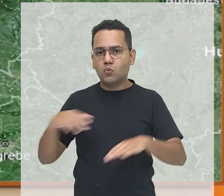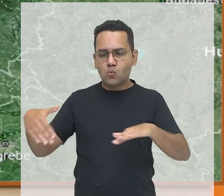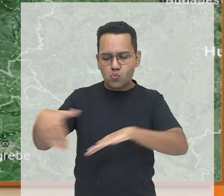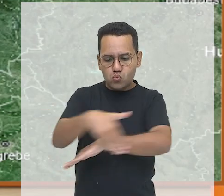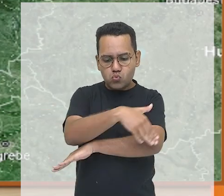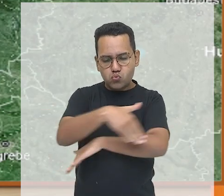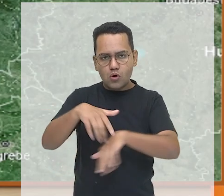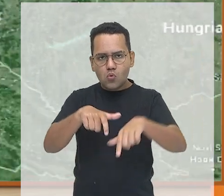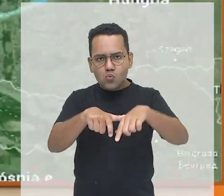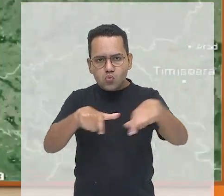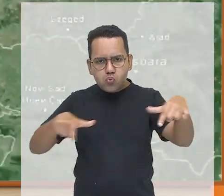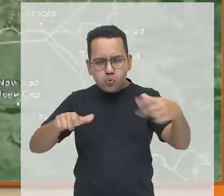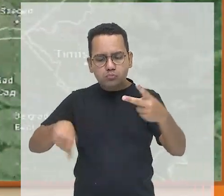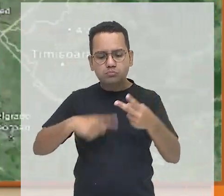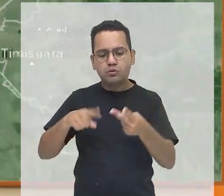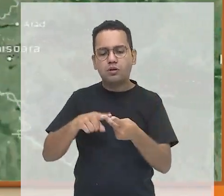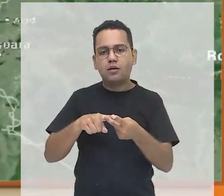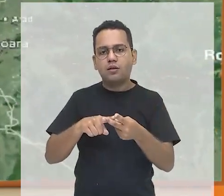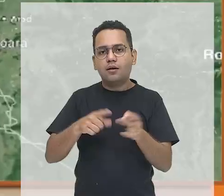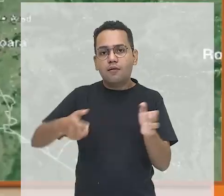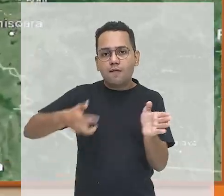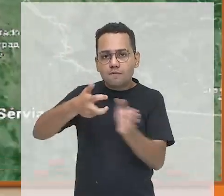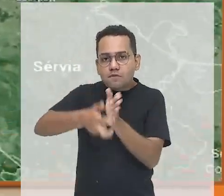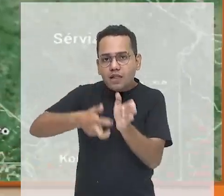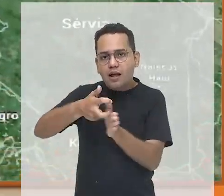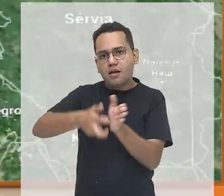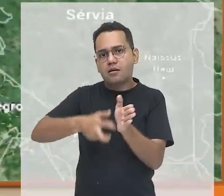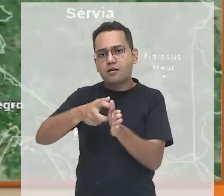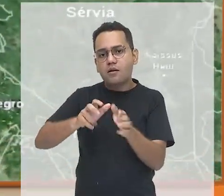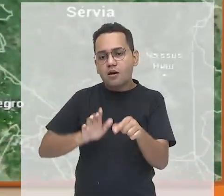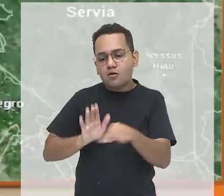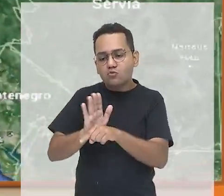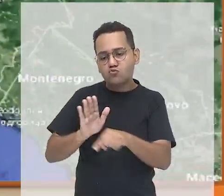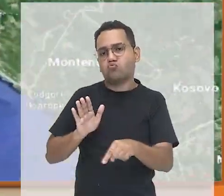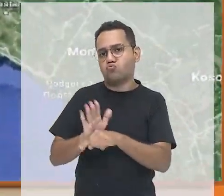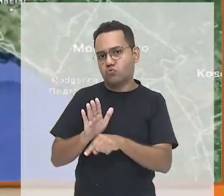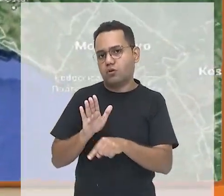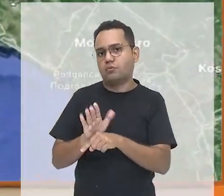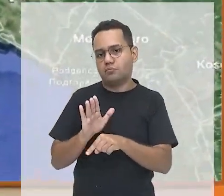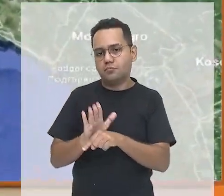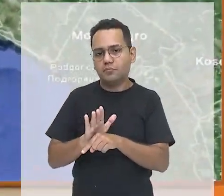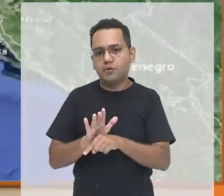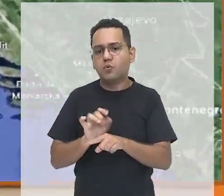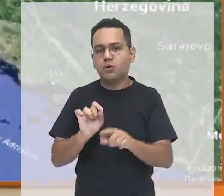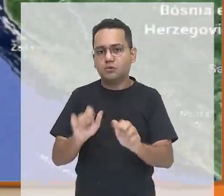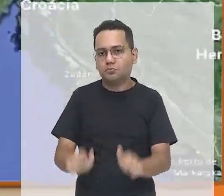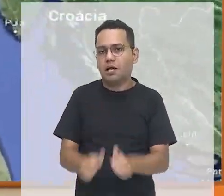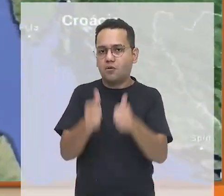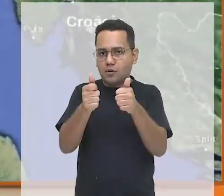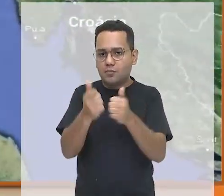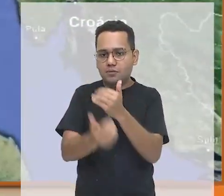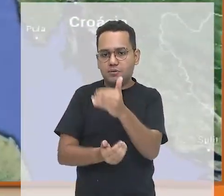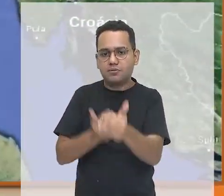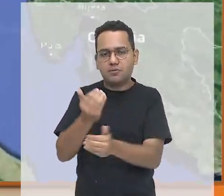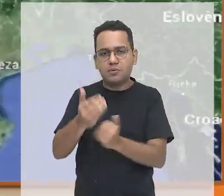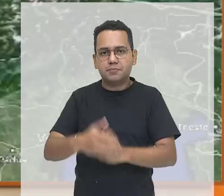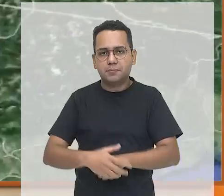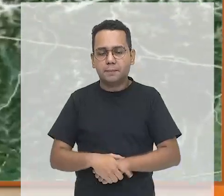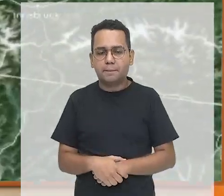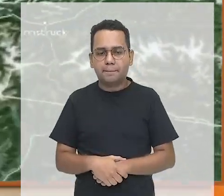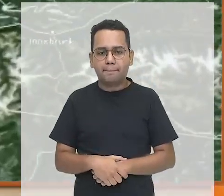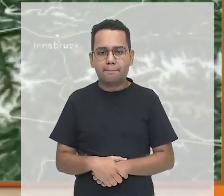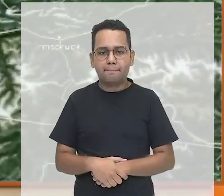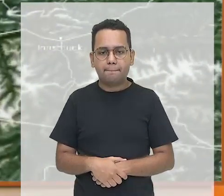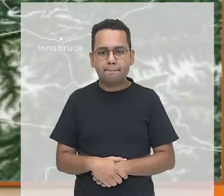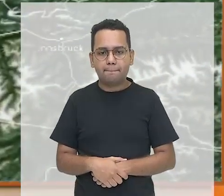ferrovias, elas acabam ajudando em todo esse processo aí de desenvolvimento, ok? Então,